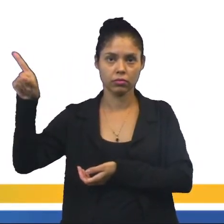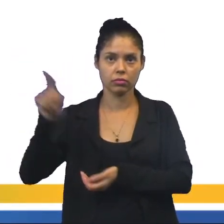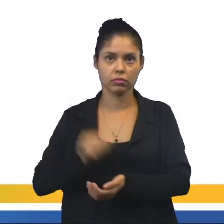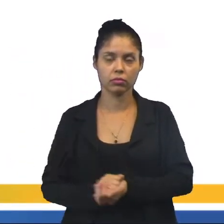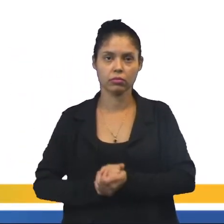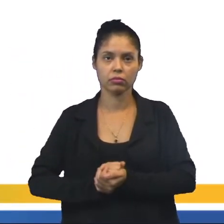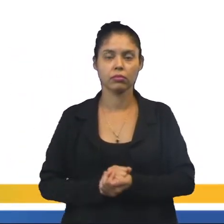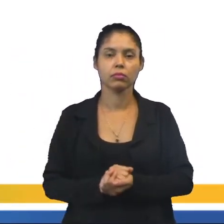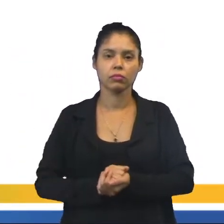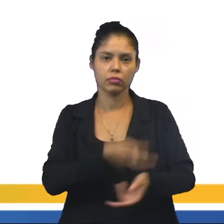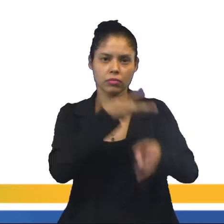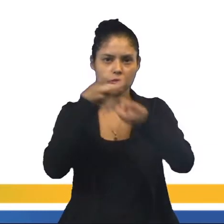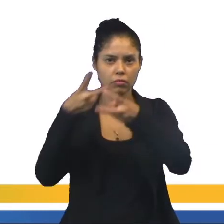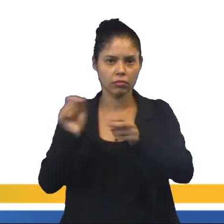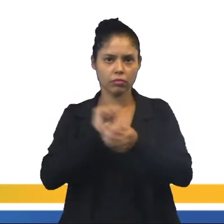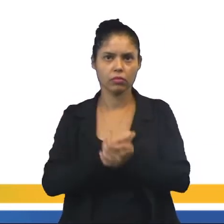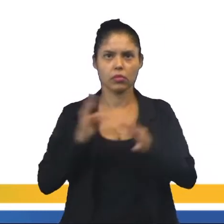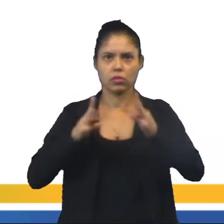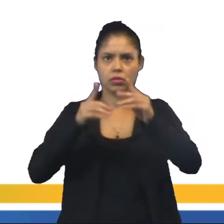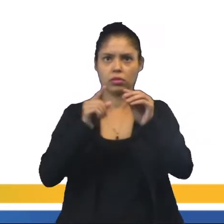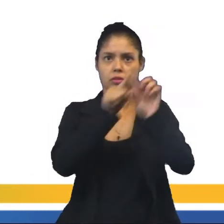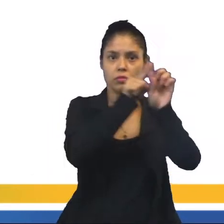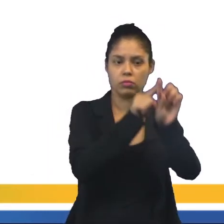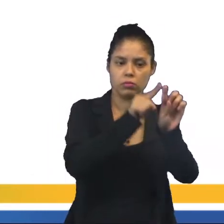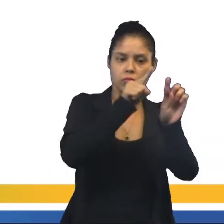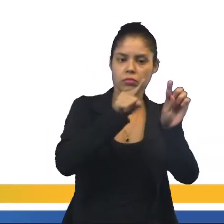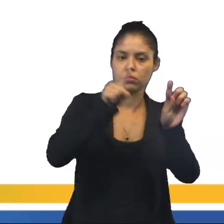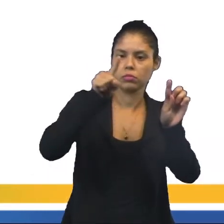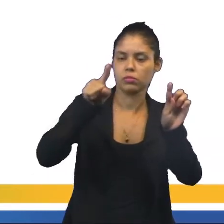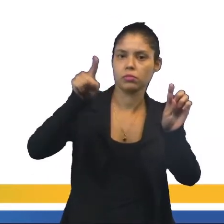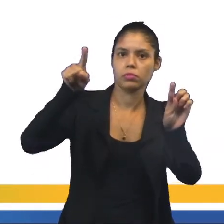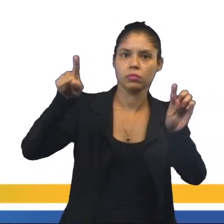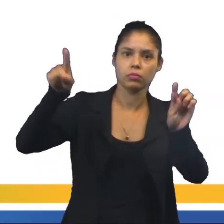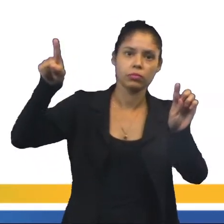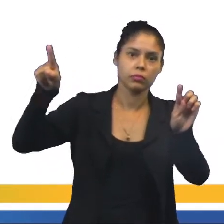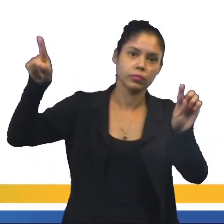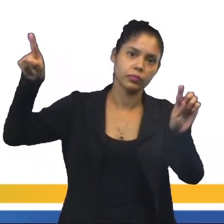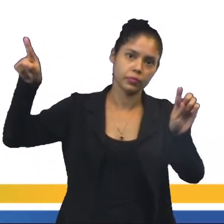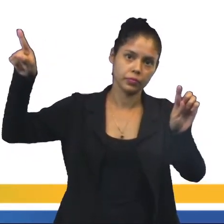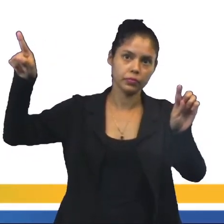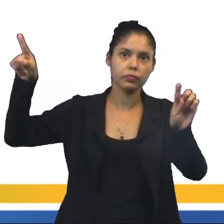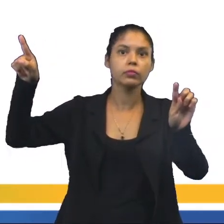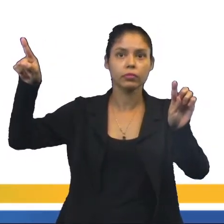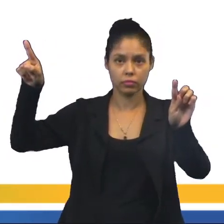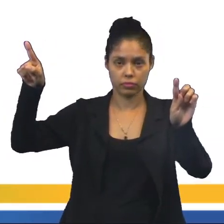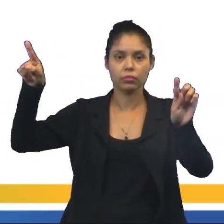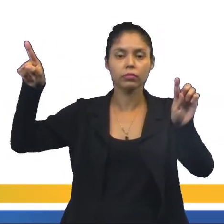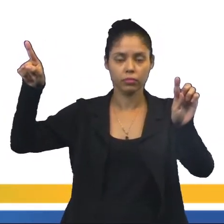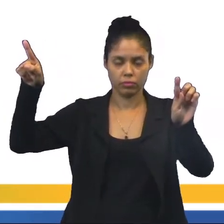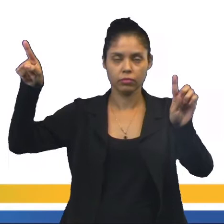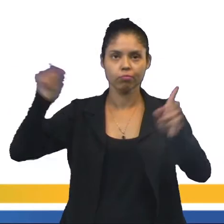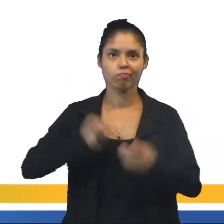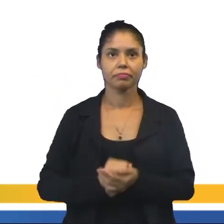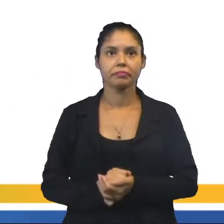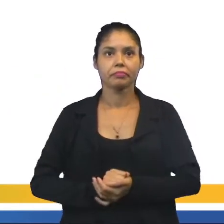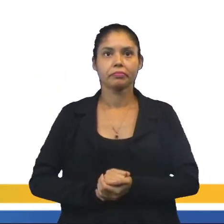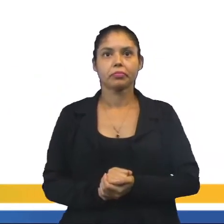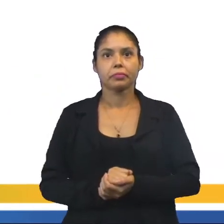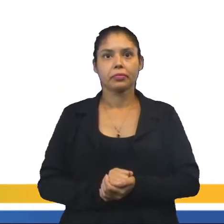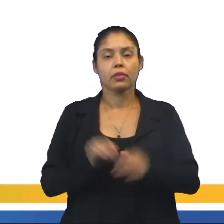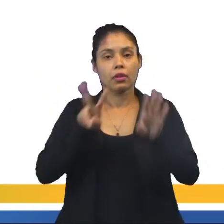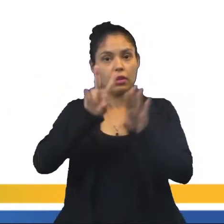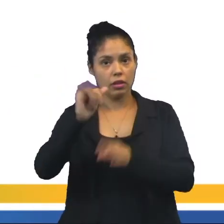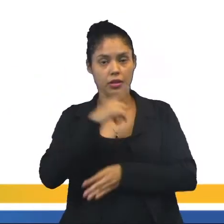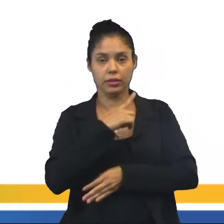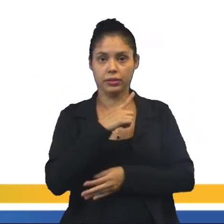a gente percebe que ela tá tudo subindo né dó é me faz subindo escadinha tá